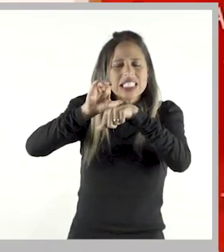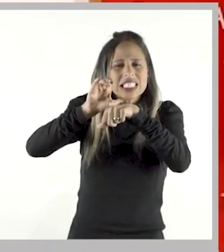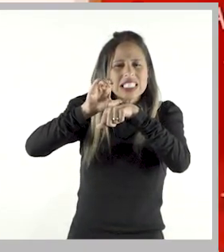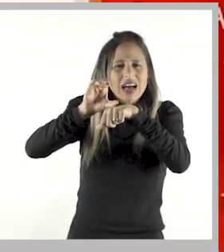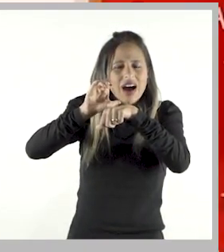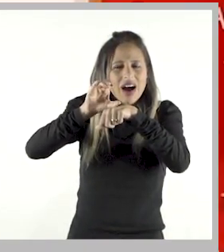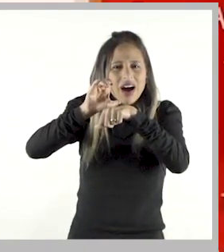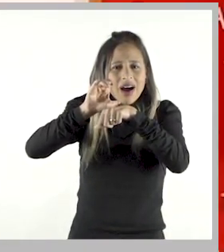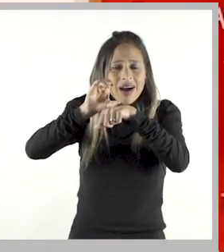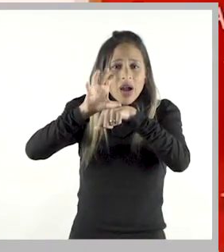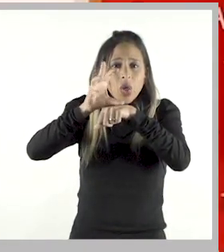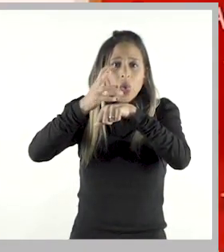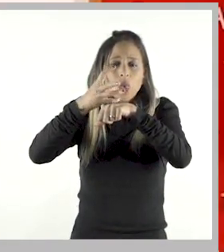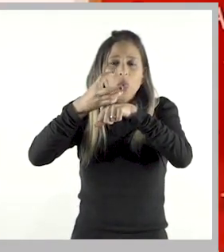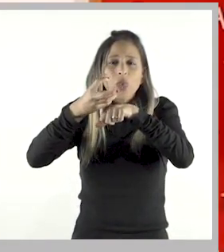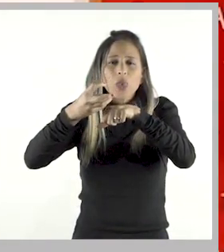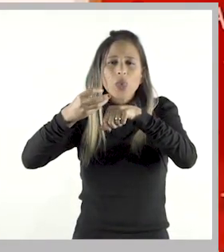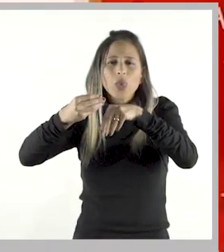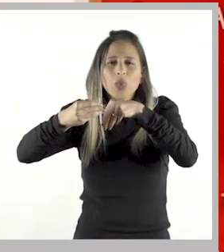ia ficar meio cinza.